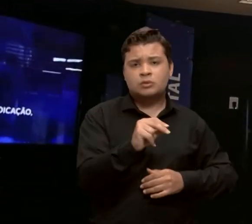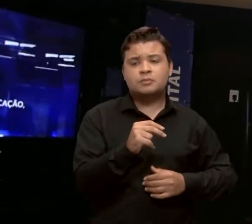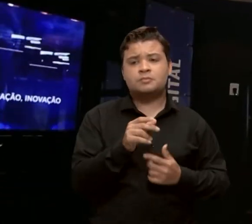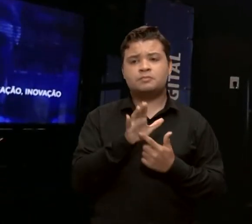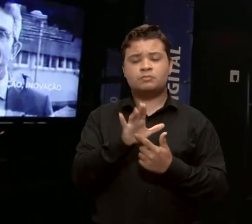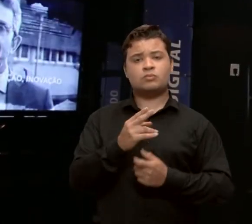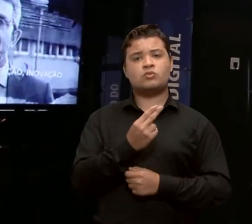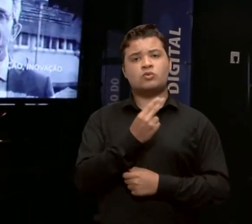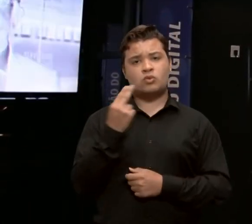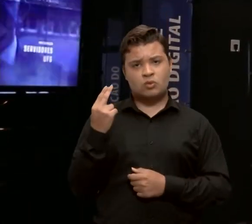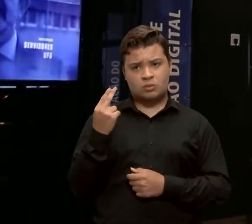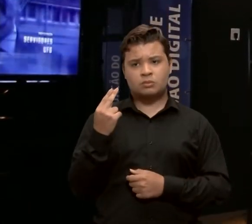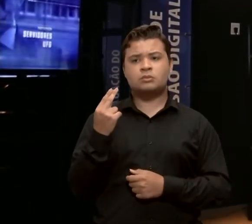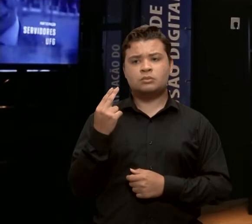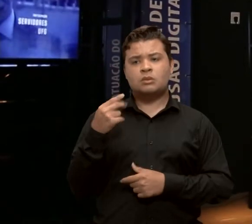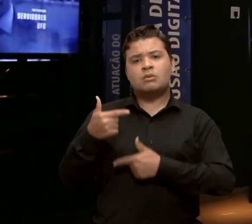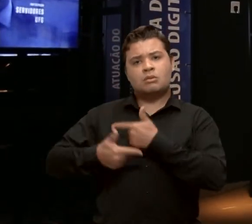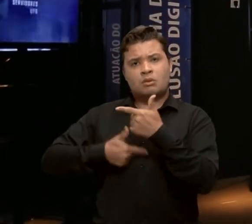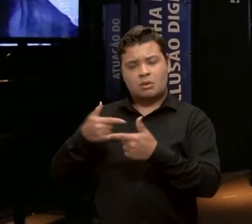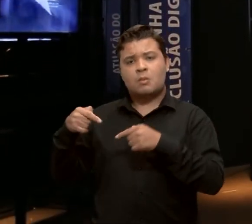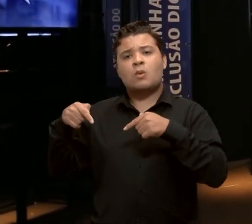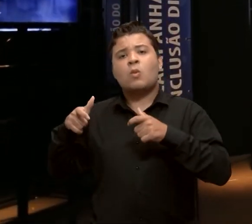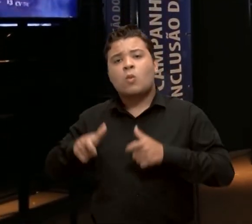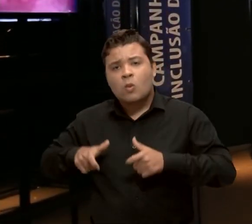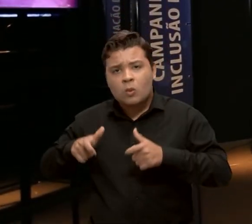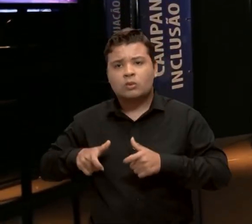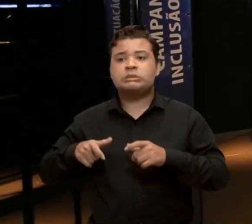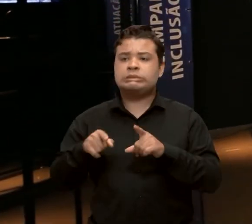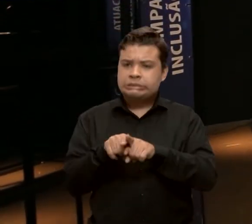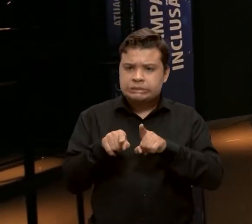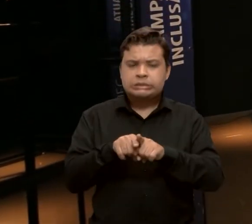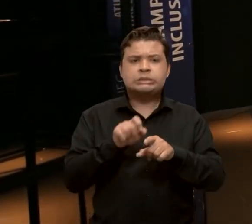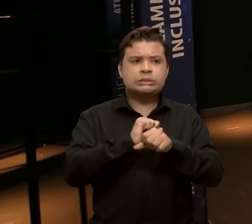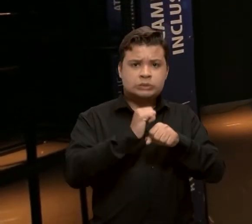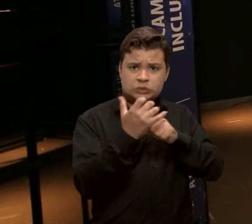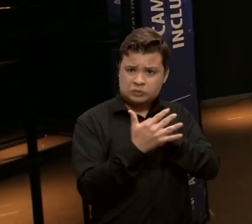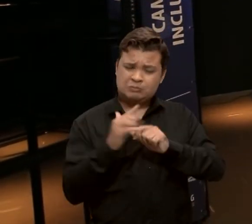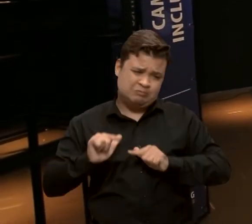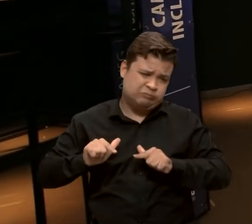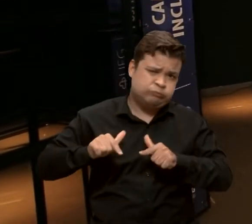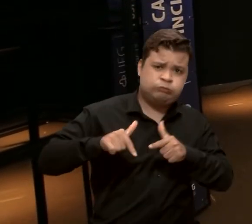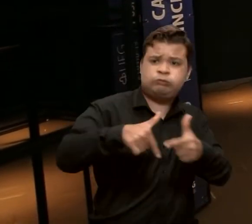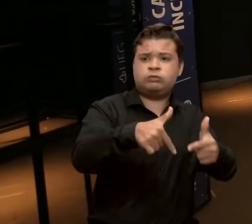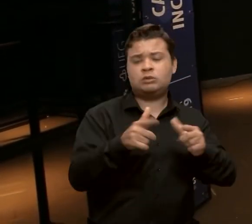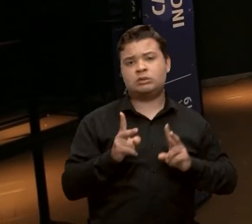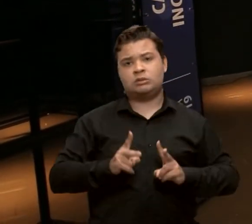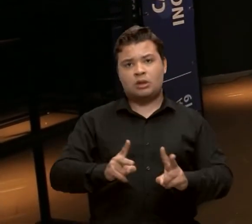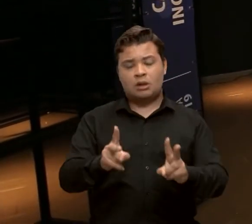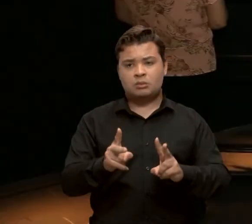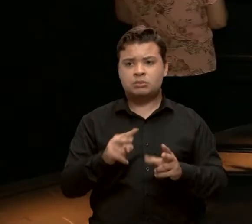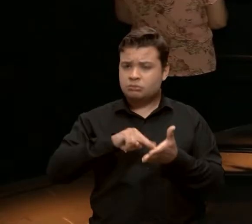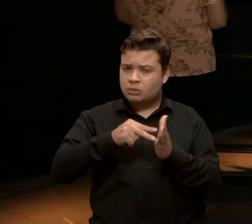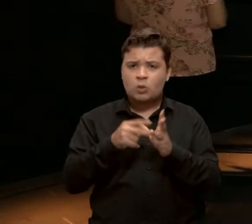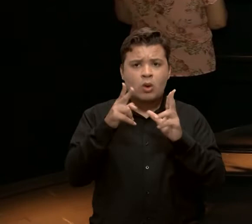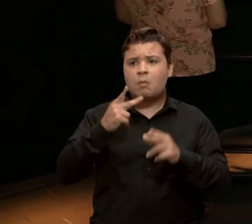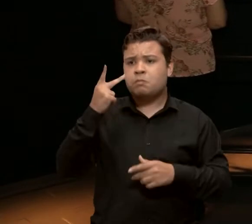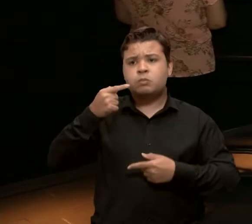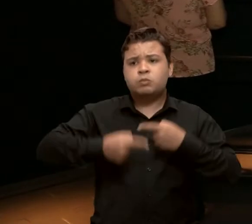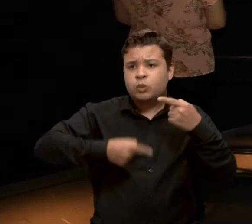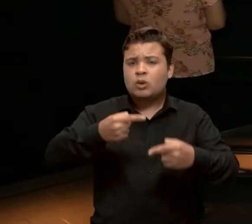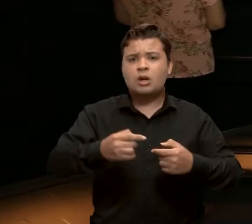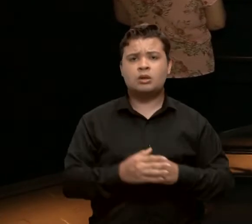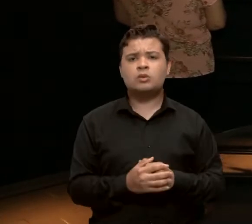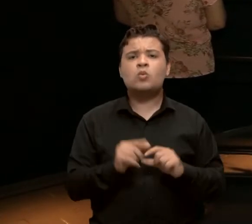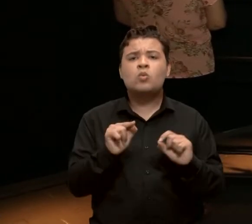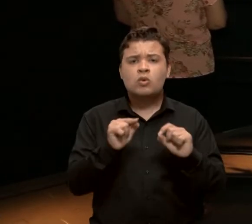aonde trabalham e que estão na luta, continuam na luta contra a Covid-19. Então esse é um ato político em defesa da vida,